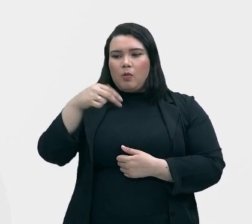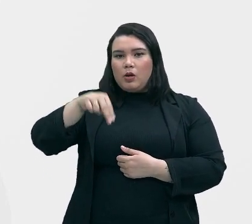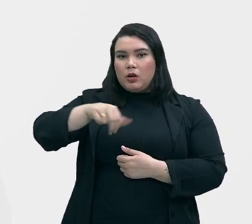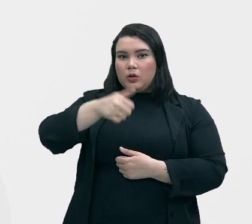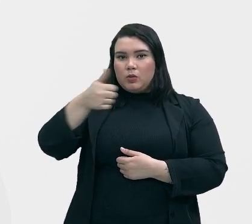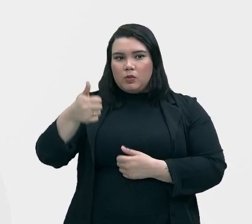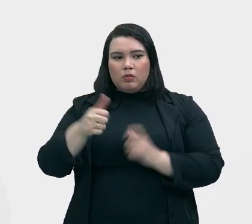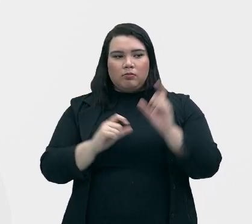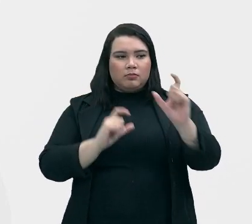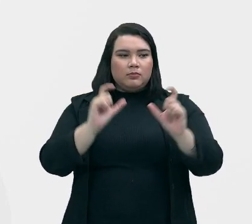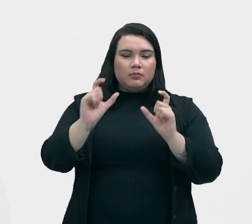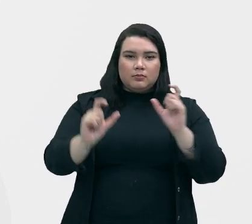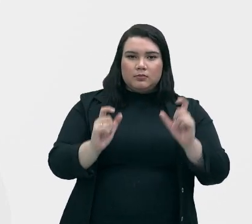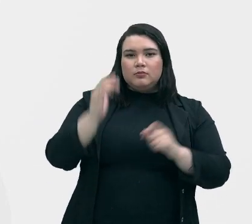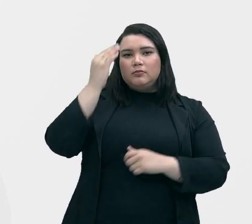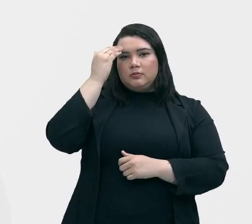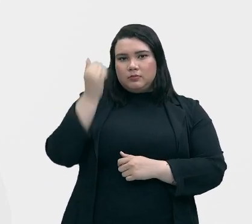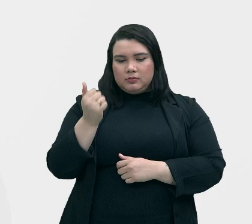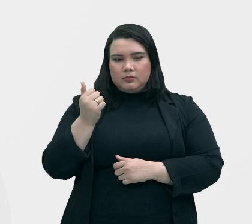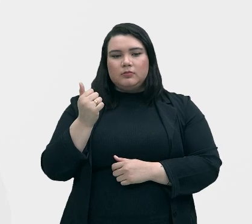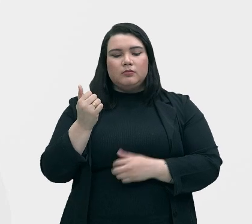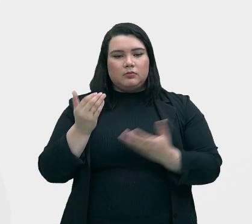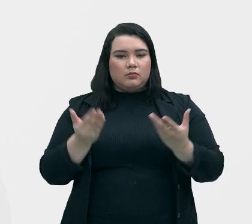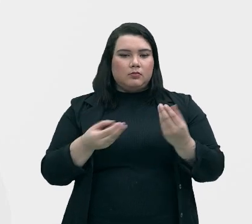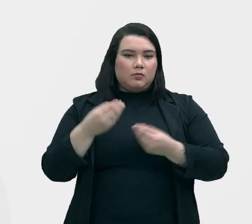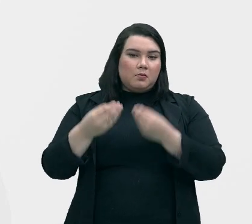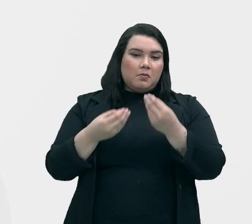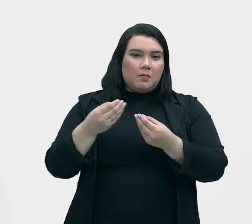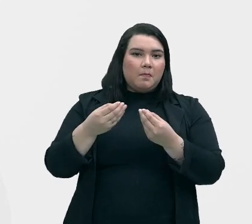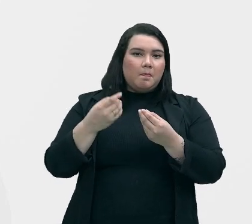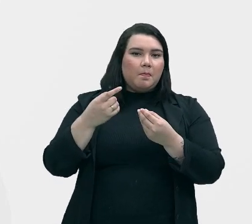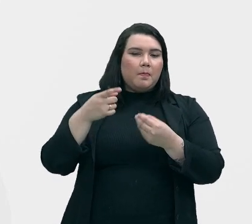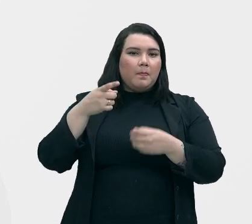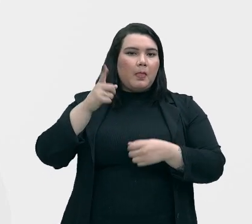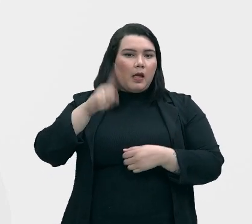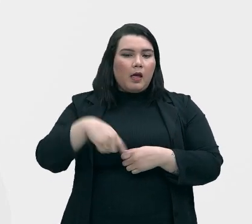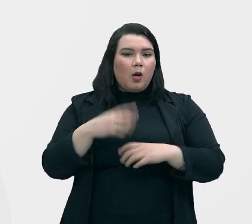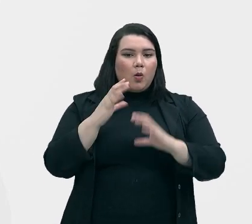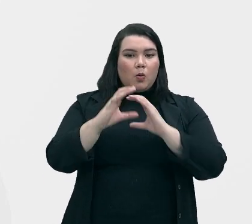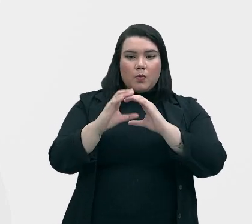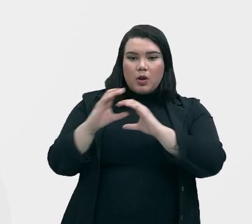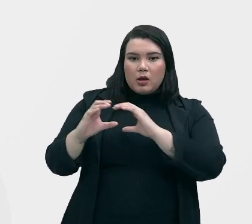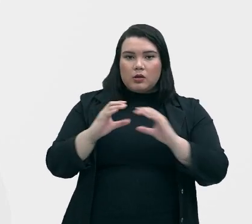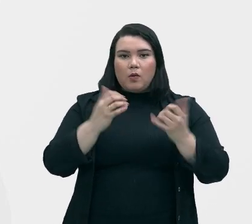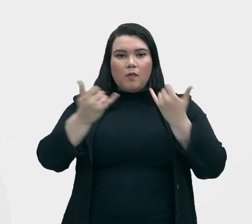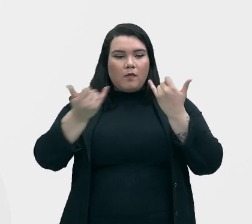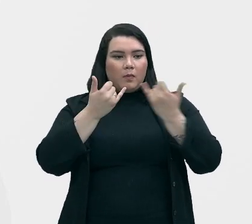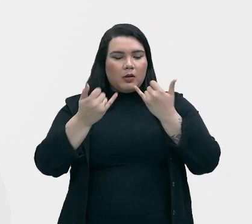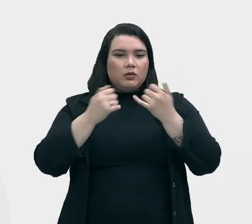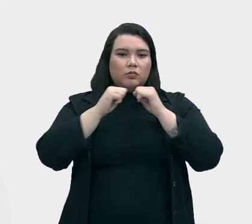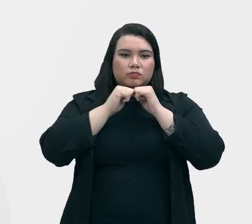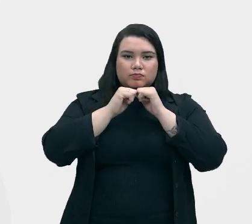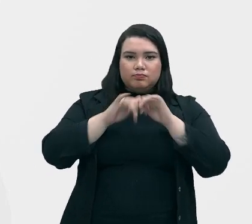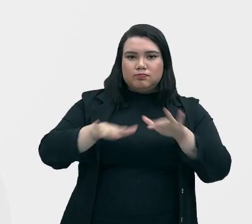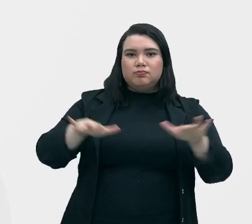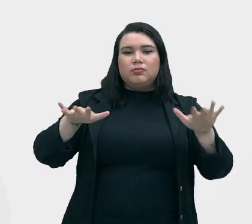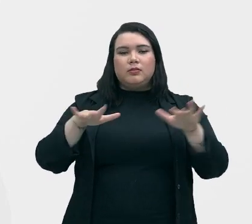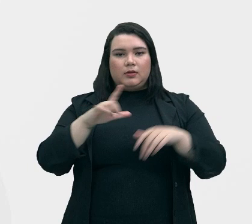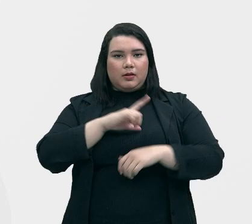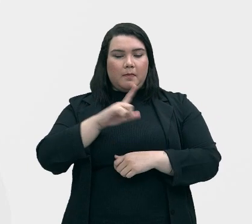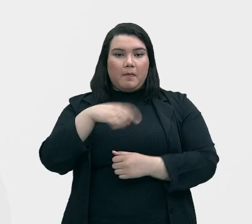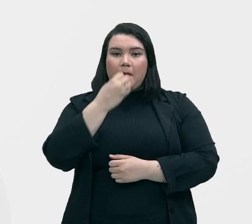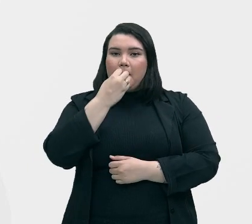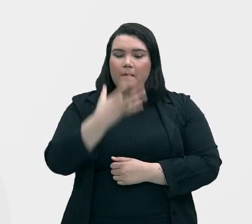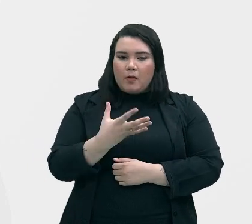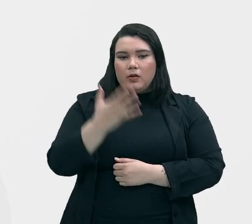têm todo esse vocabulário, é muito engraçado o quanto essa comunicação e essa informação tem sido difundida. Mas é bom